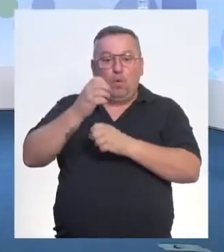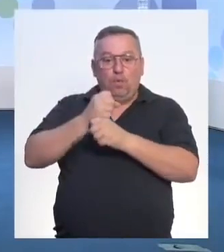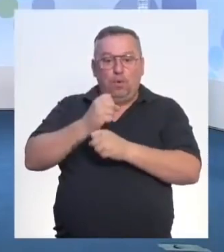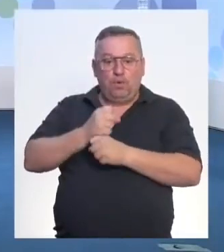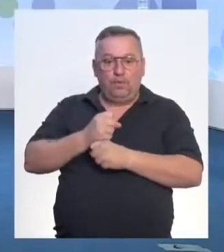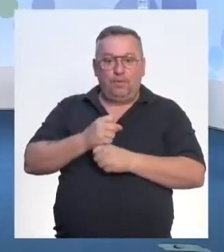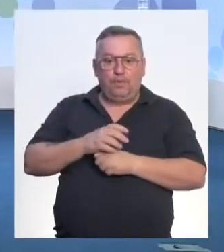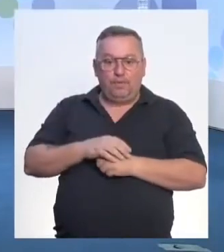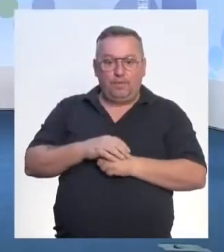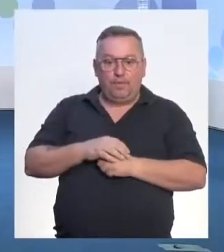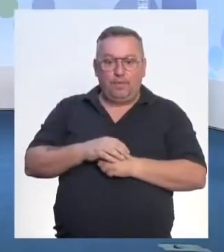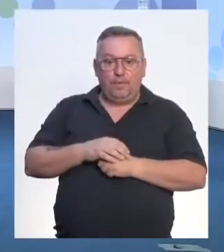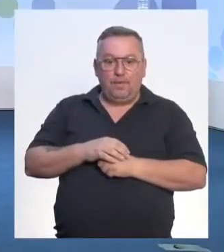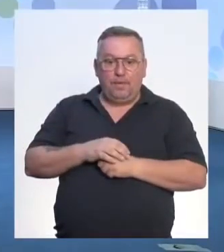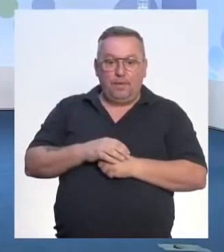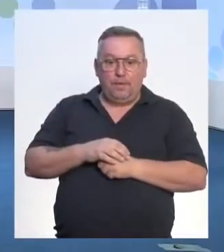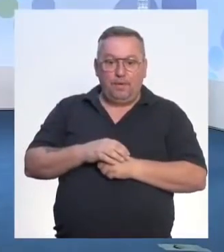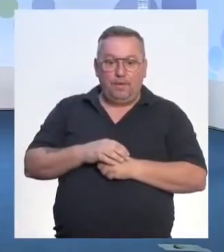1. Isso.